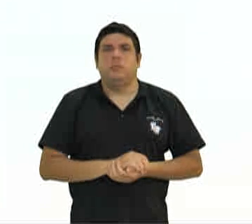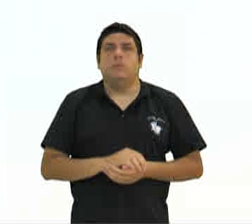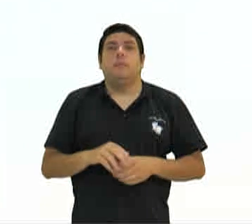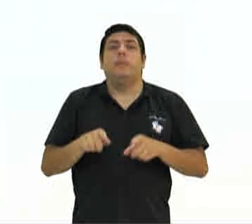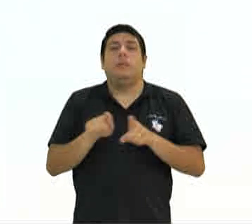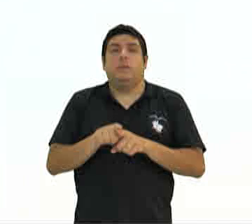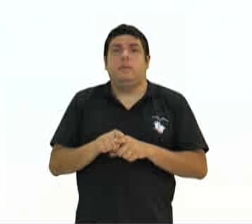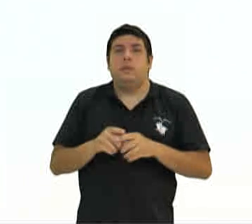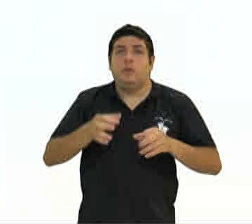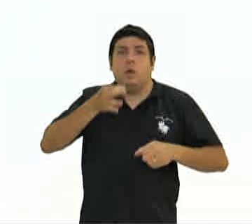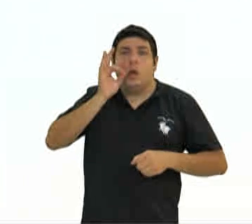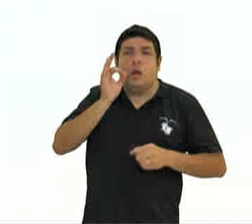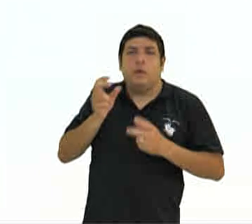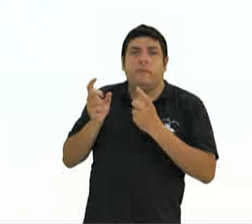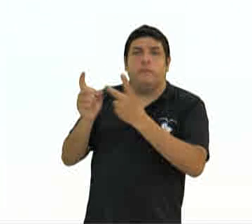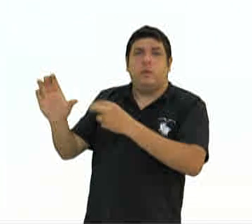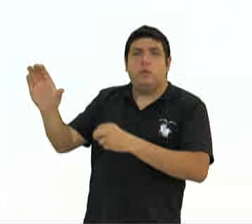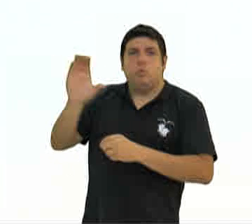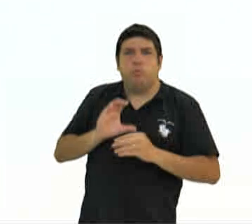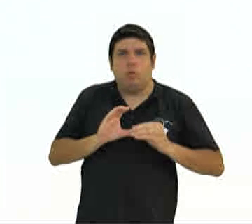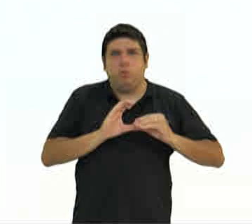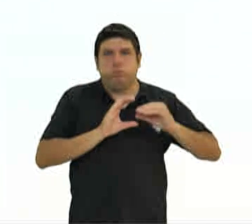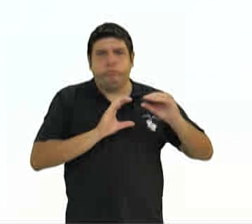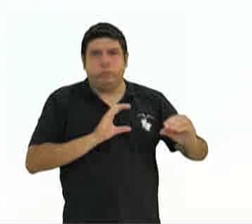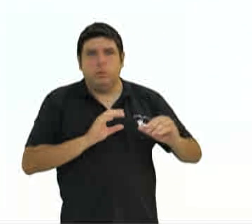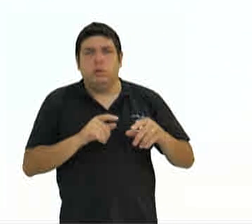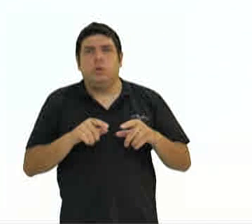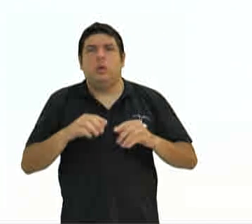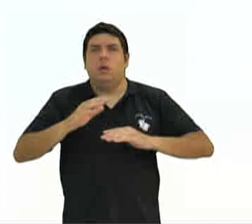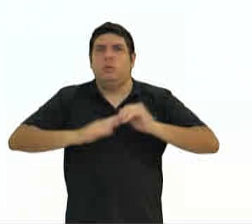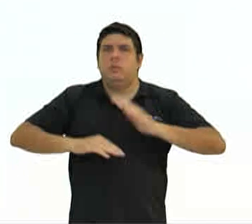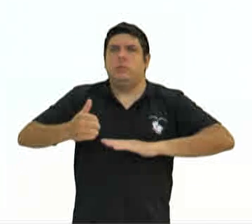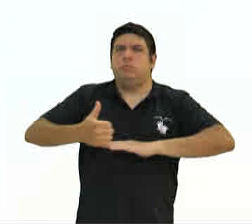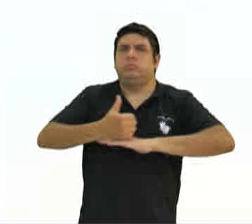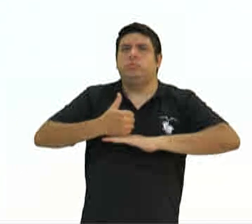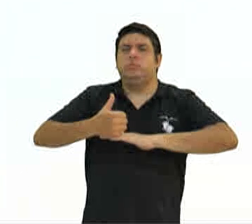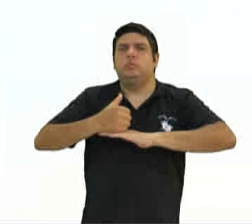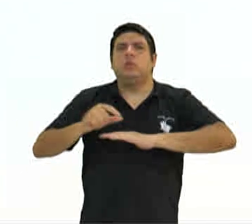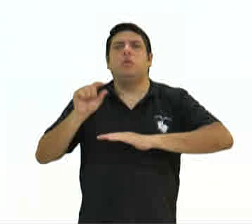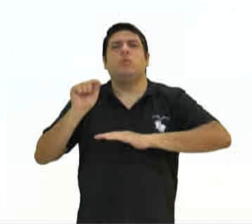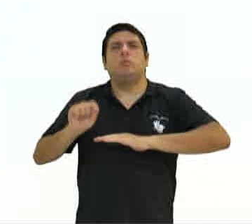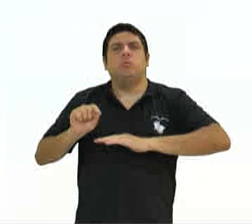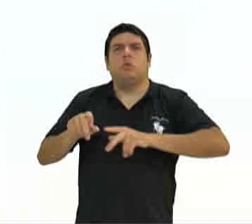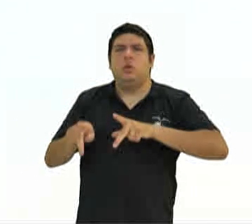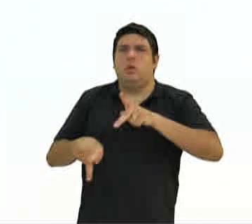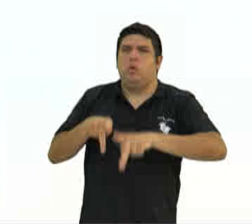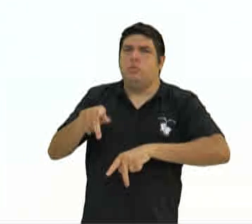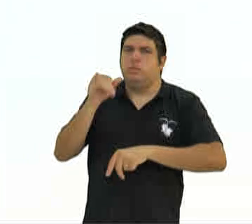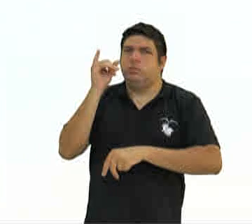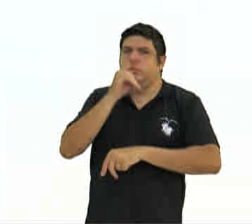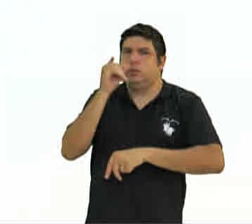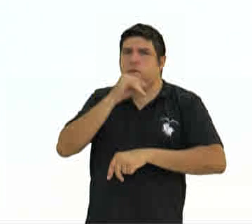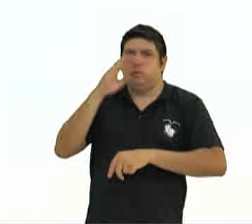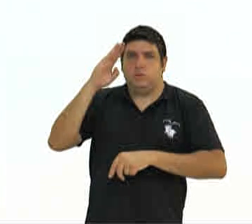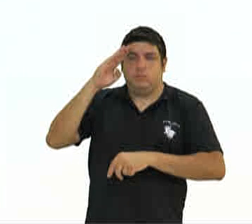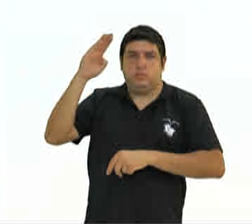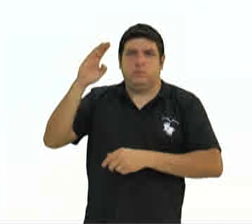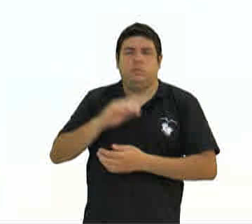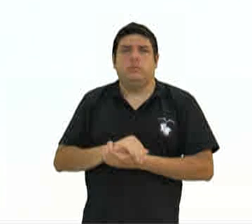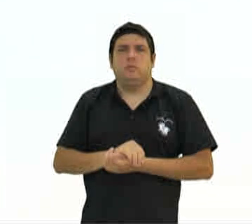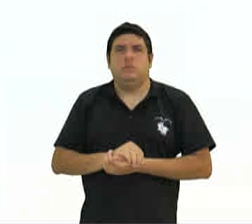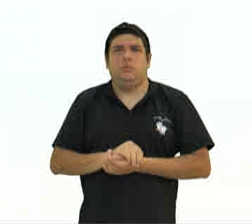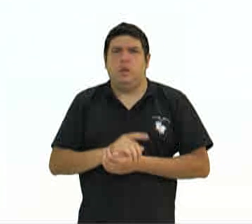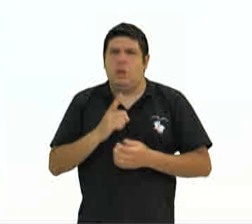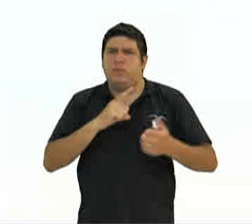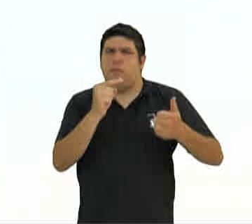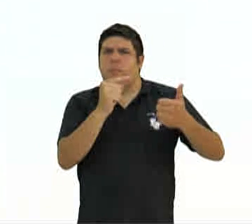da cafeicultura, mão de obra de imigrantes, principalmente italianos. Então, poderiam pontuar mais fatores? Sim, mas coloquei